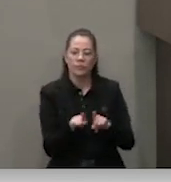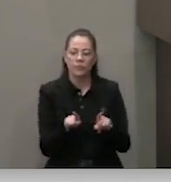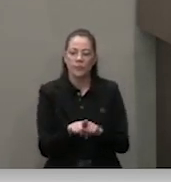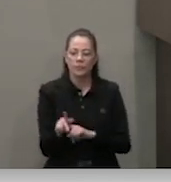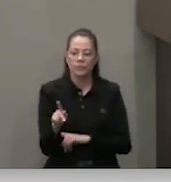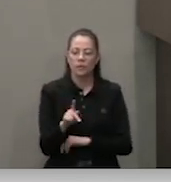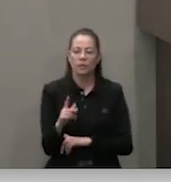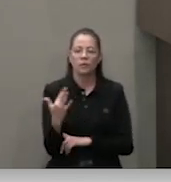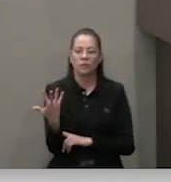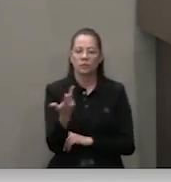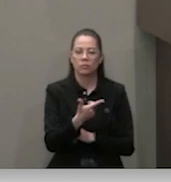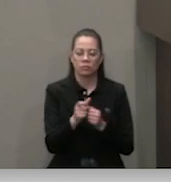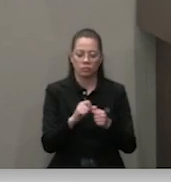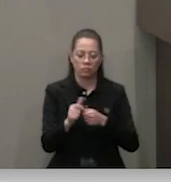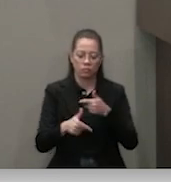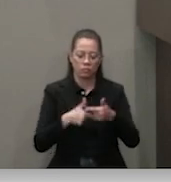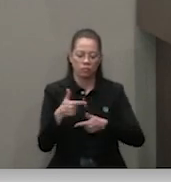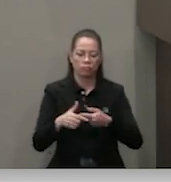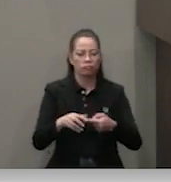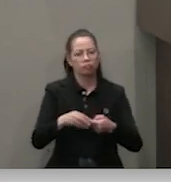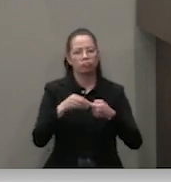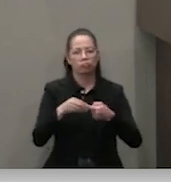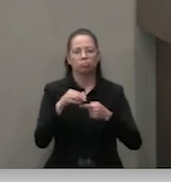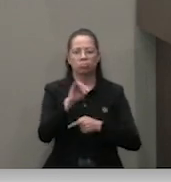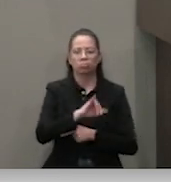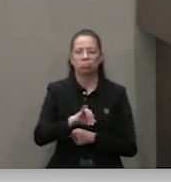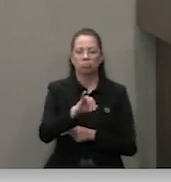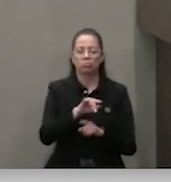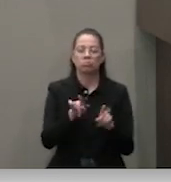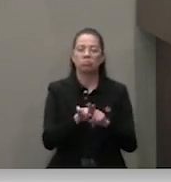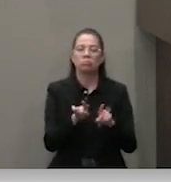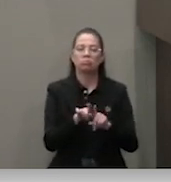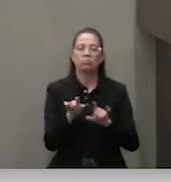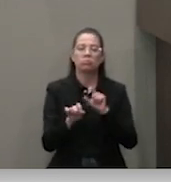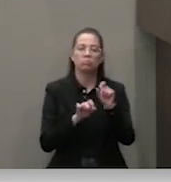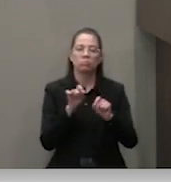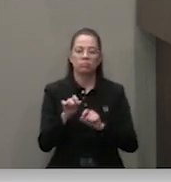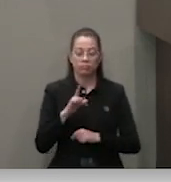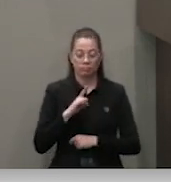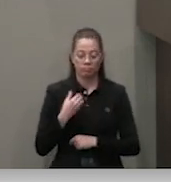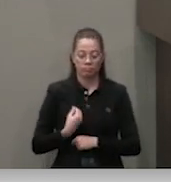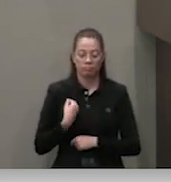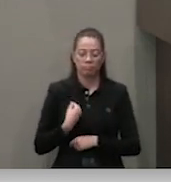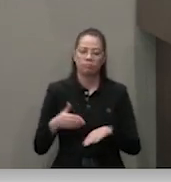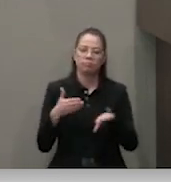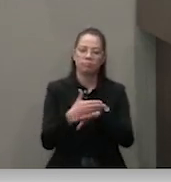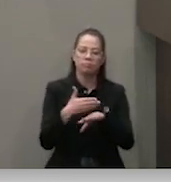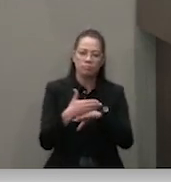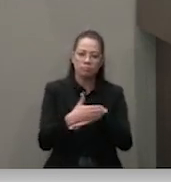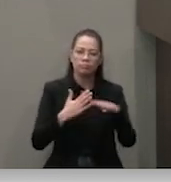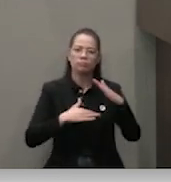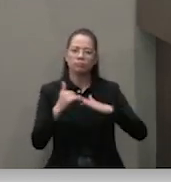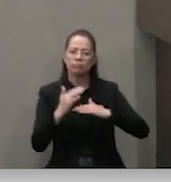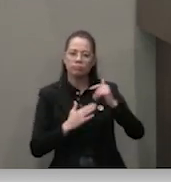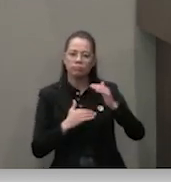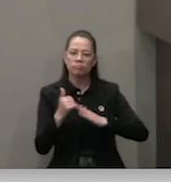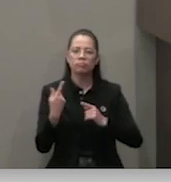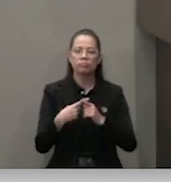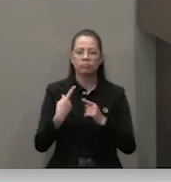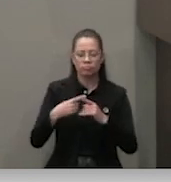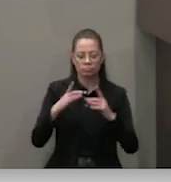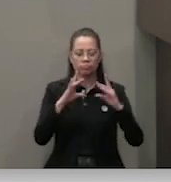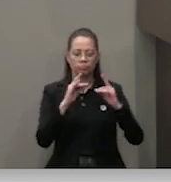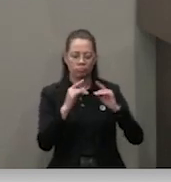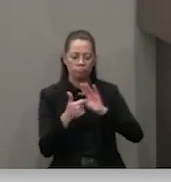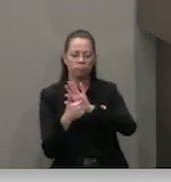os professores que fazem um trabalho fundamental é algo muito importante realmente estar presente participar elogiar porque a dedicação deve